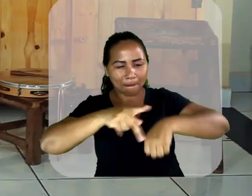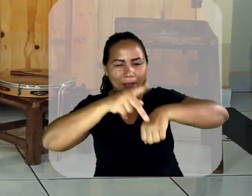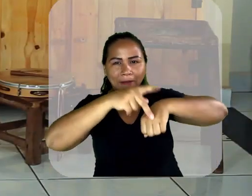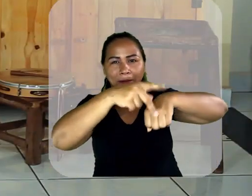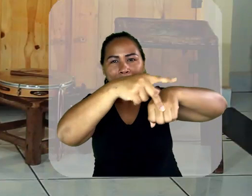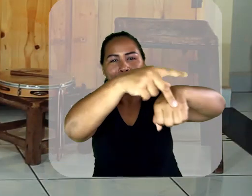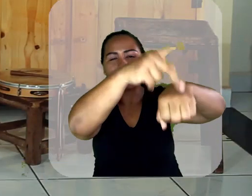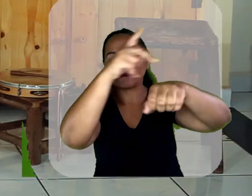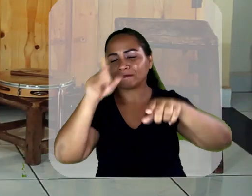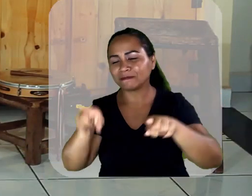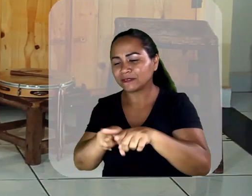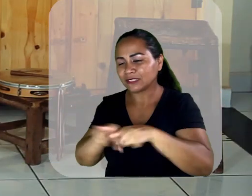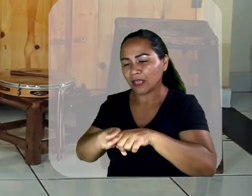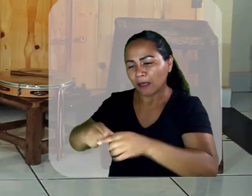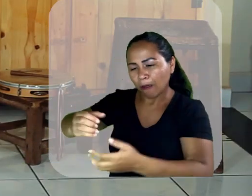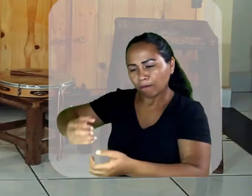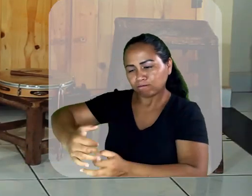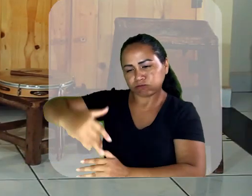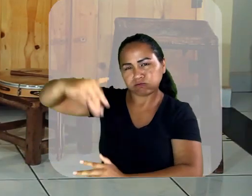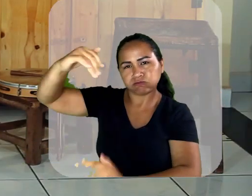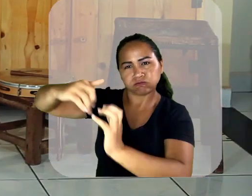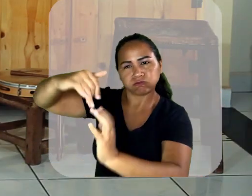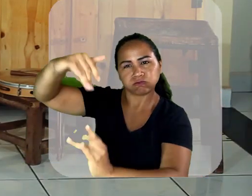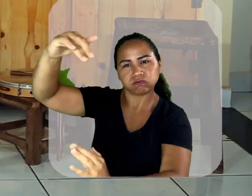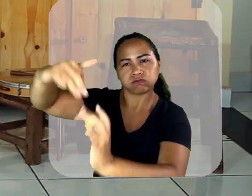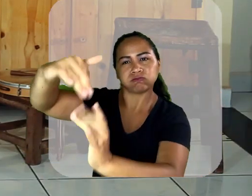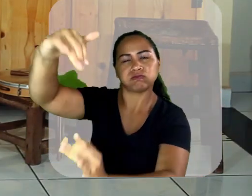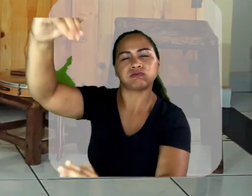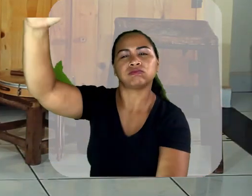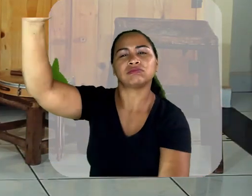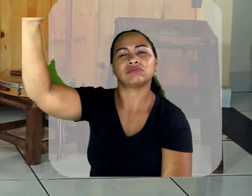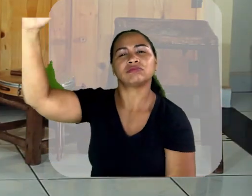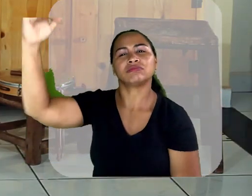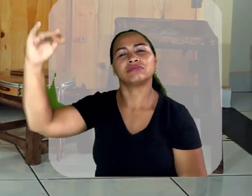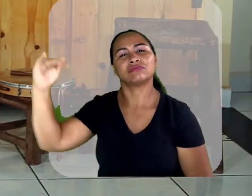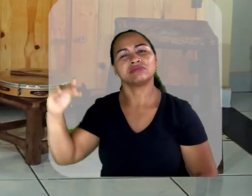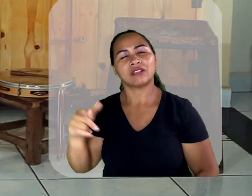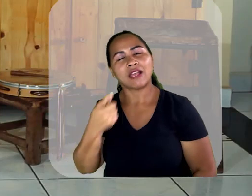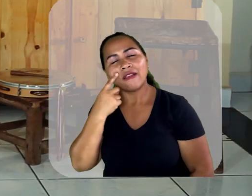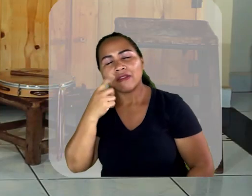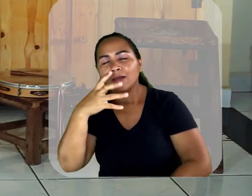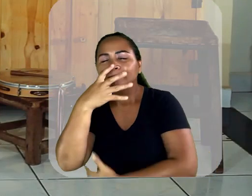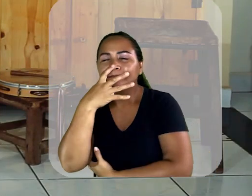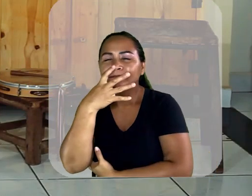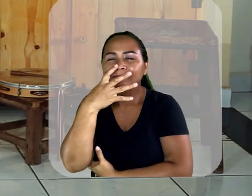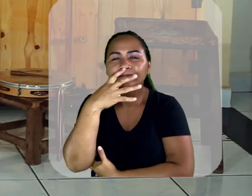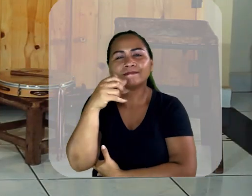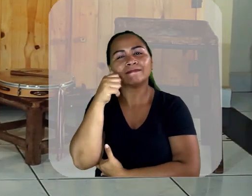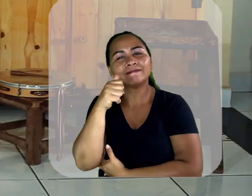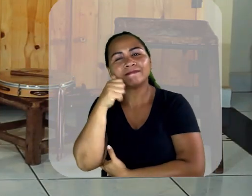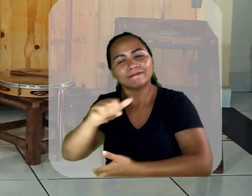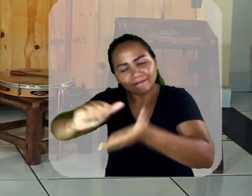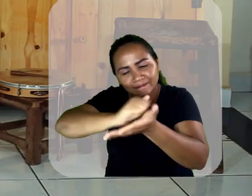no sonho das lavadeiras. As dos rios se renovam naqueles braços de